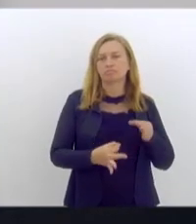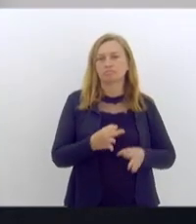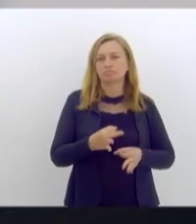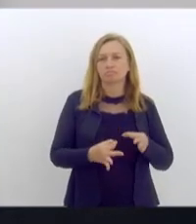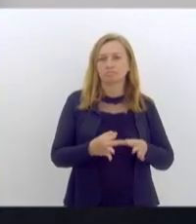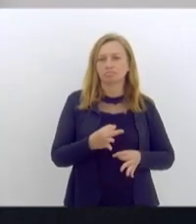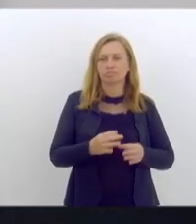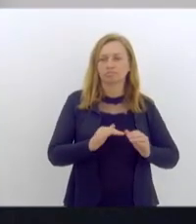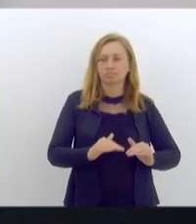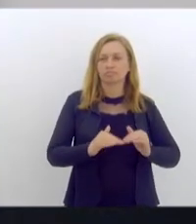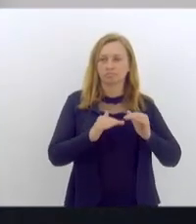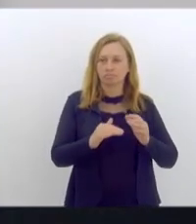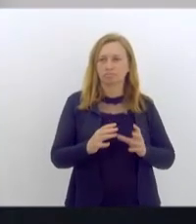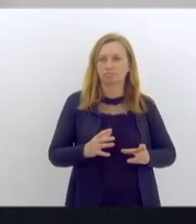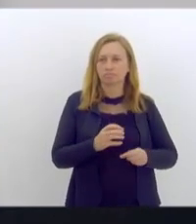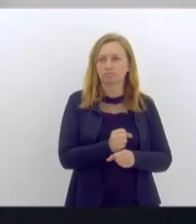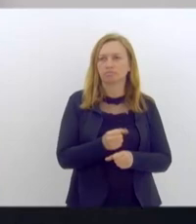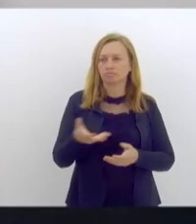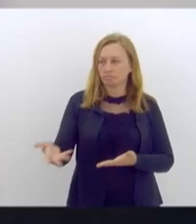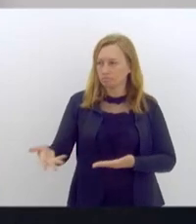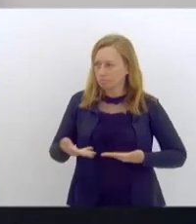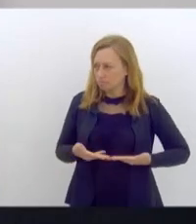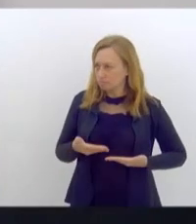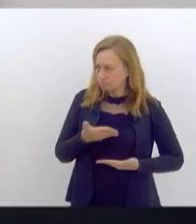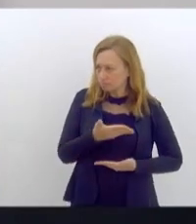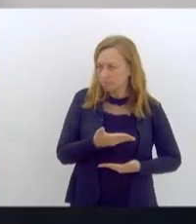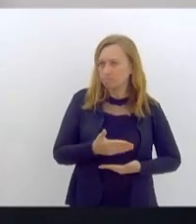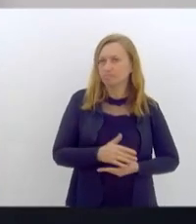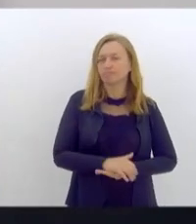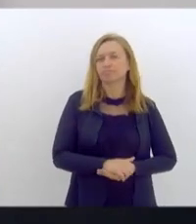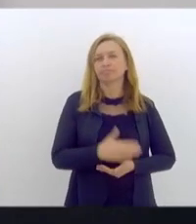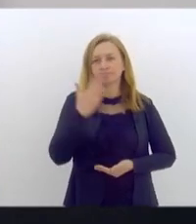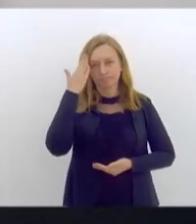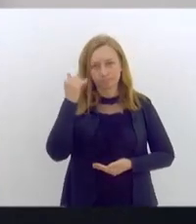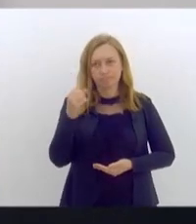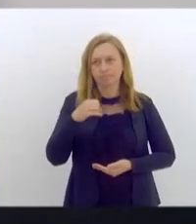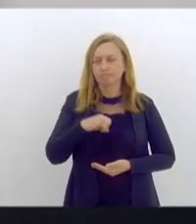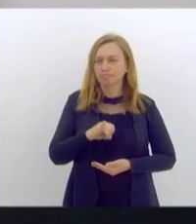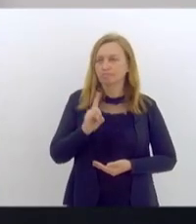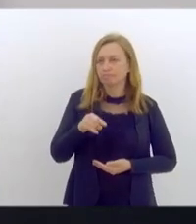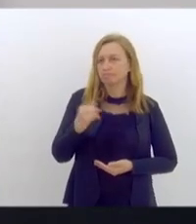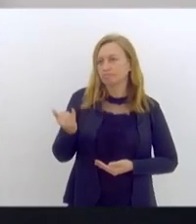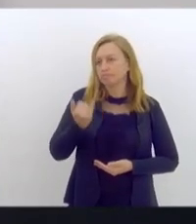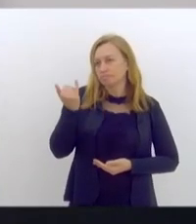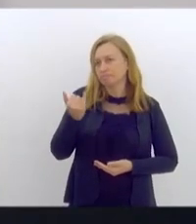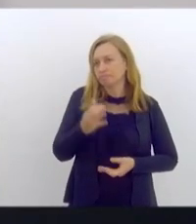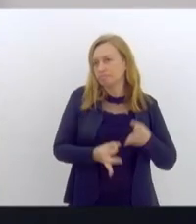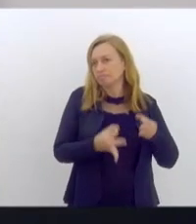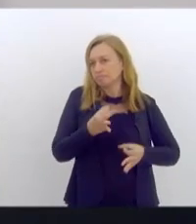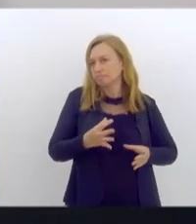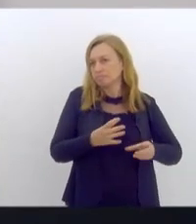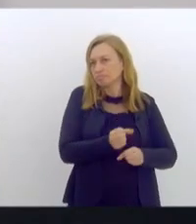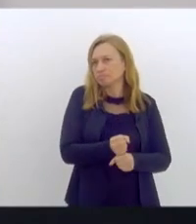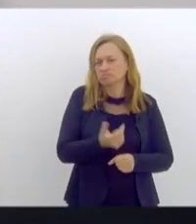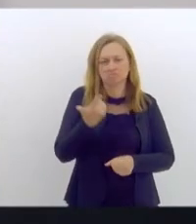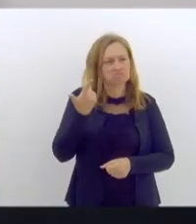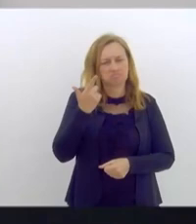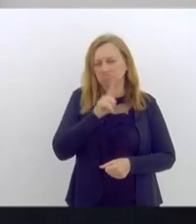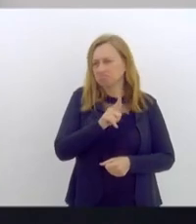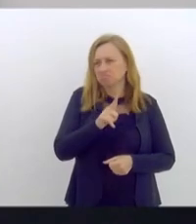convites que os senhores viessem aqui é saber se isso é muito importante para o tribunal eu não consigo